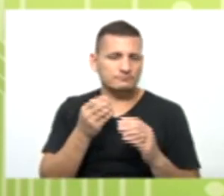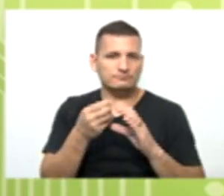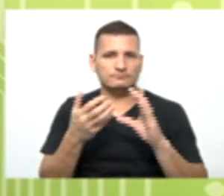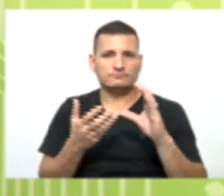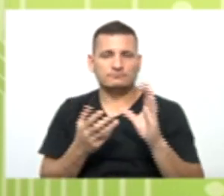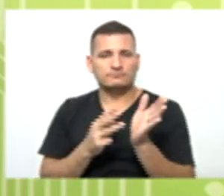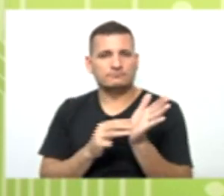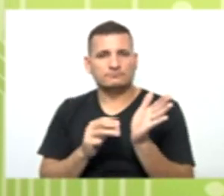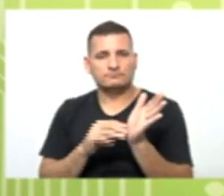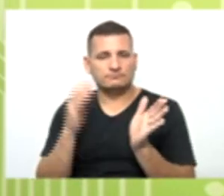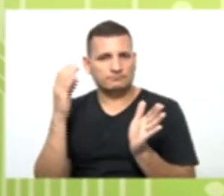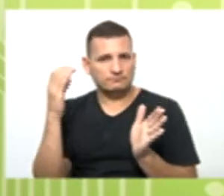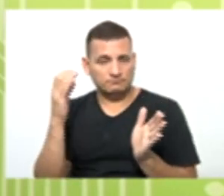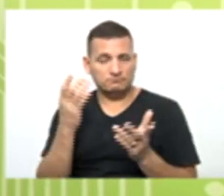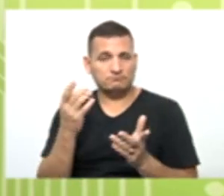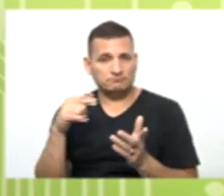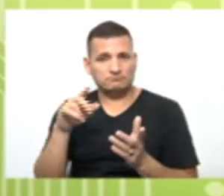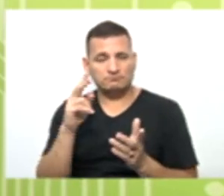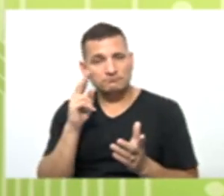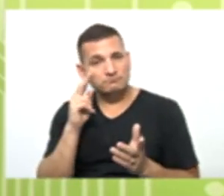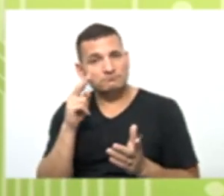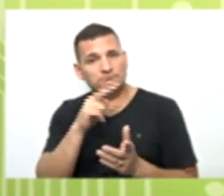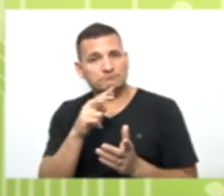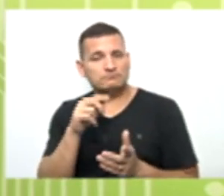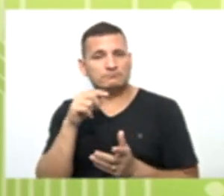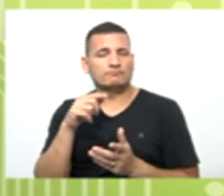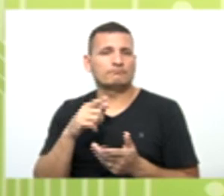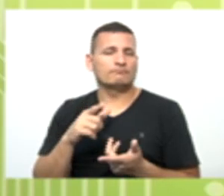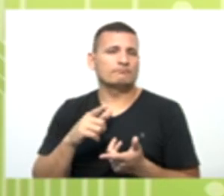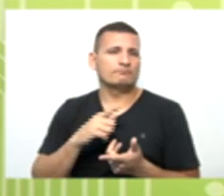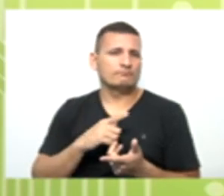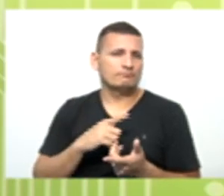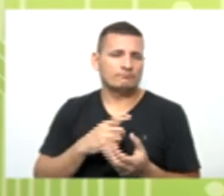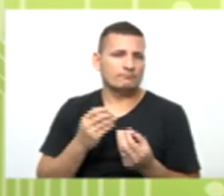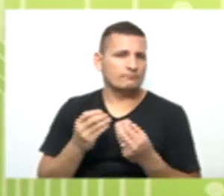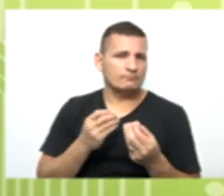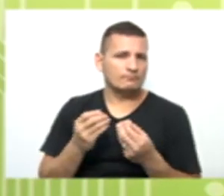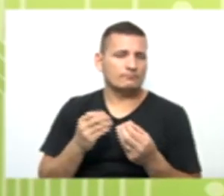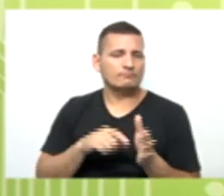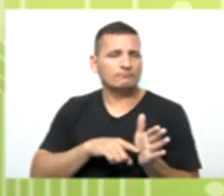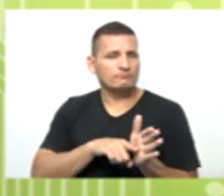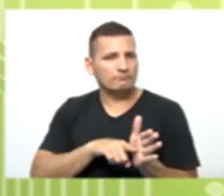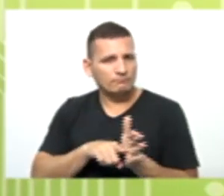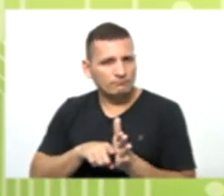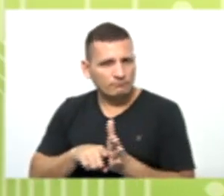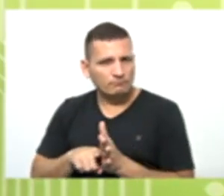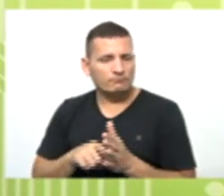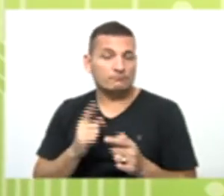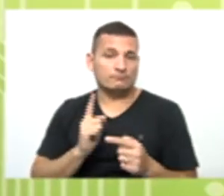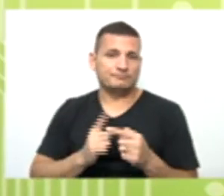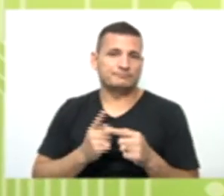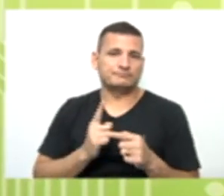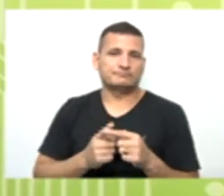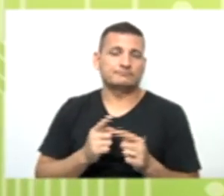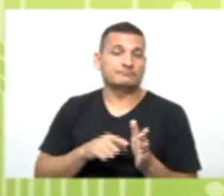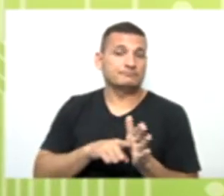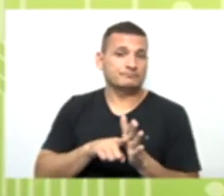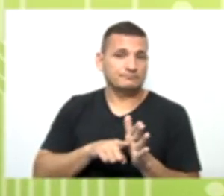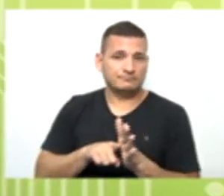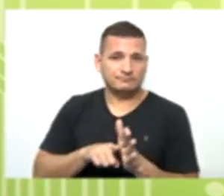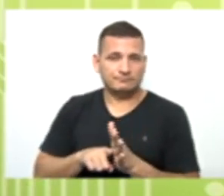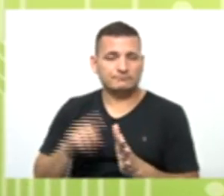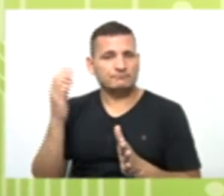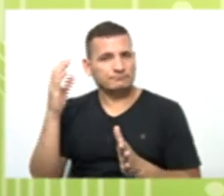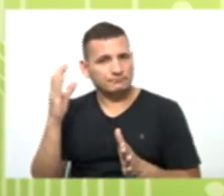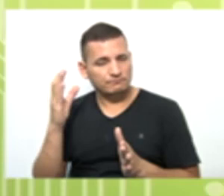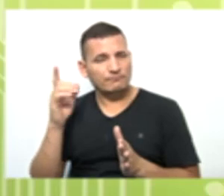científico, nós vamos ver então como é que acontece uma apresentação de pesquisa, porque a pesquisa científica